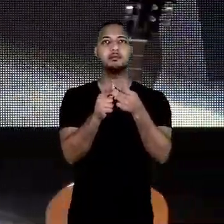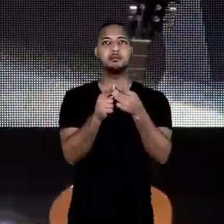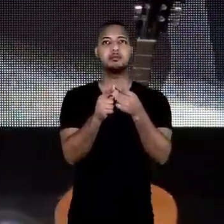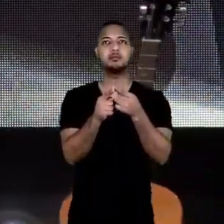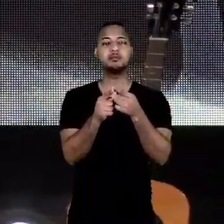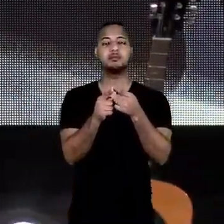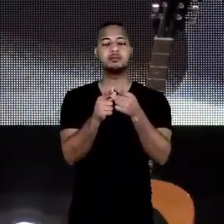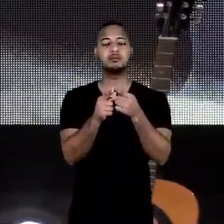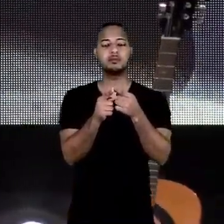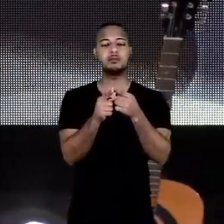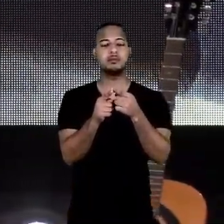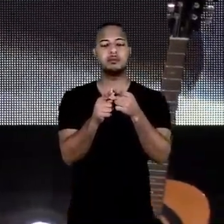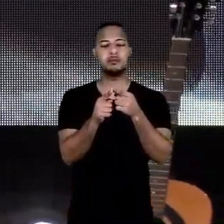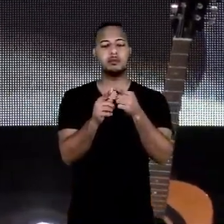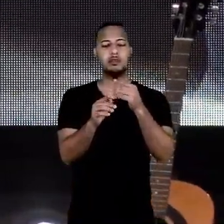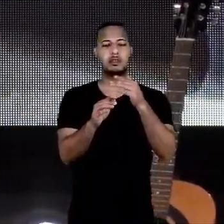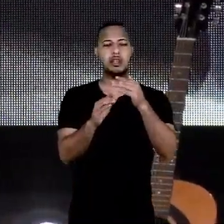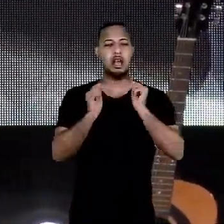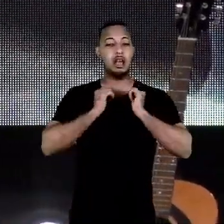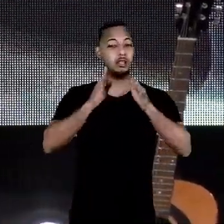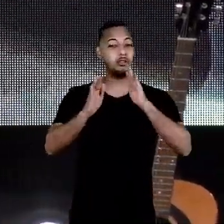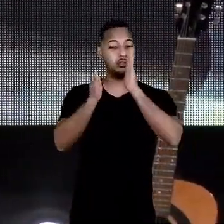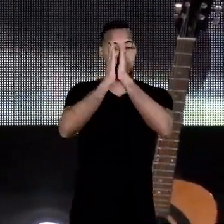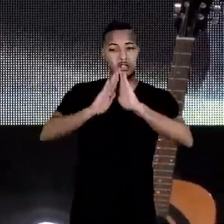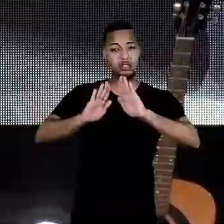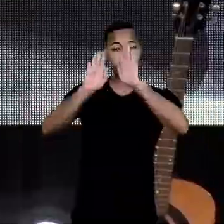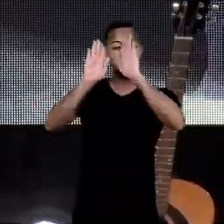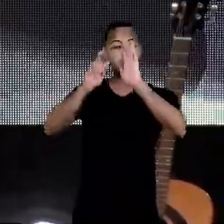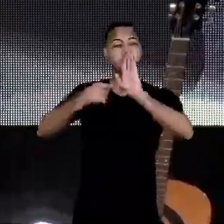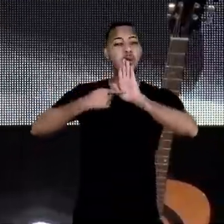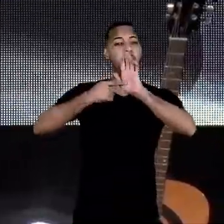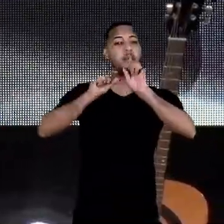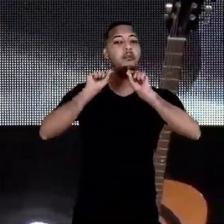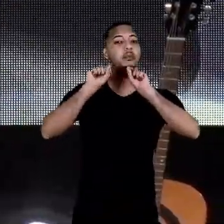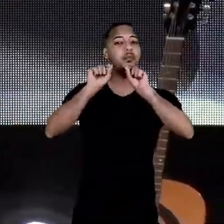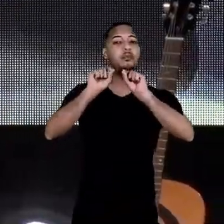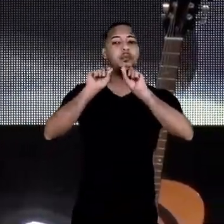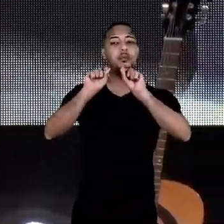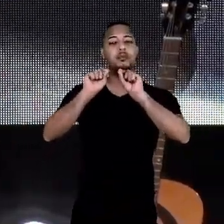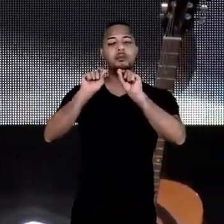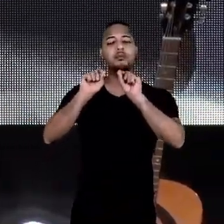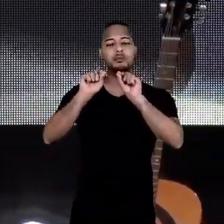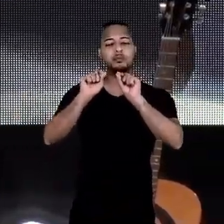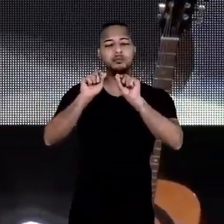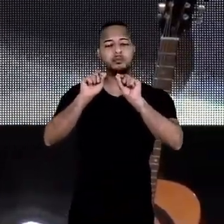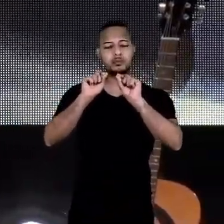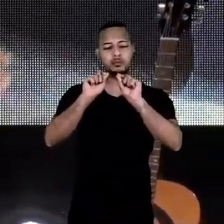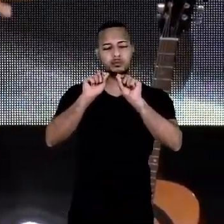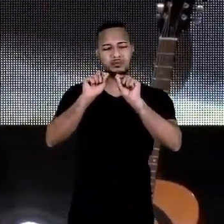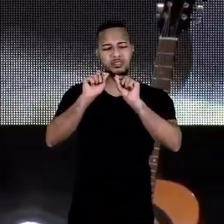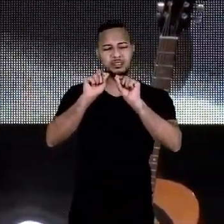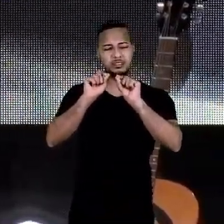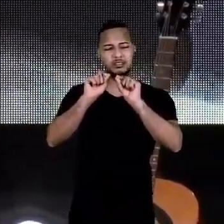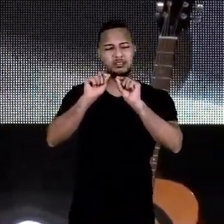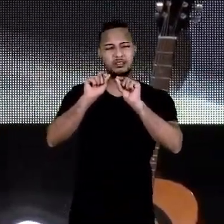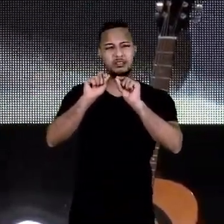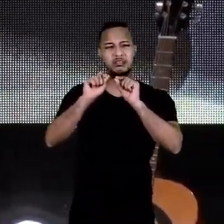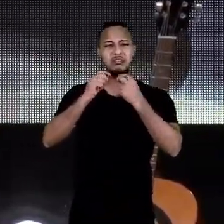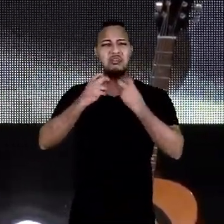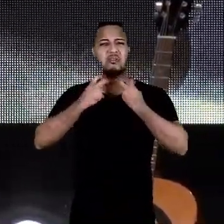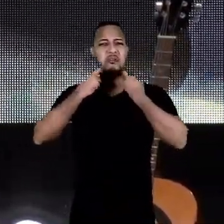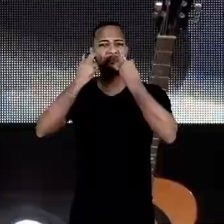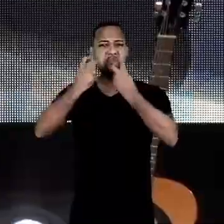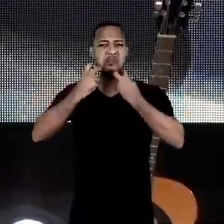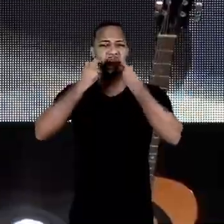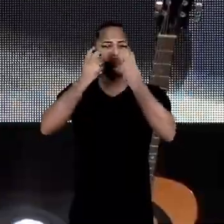Porque essa atitude de adoração que fez com que, sabe, a adoração deles fossem ouvidas pelas pessoas que